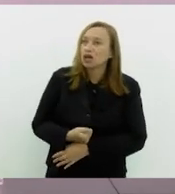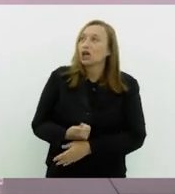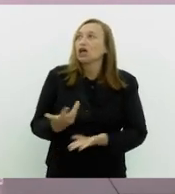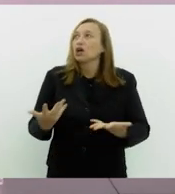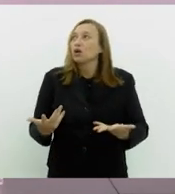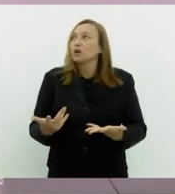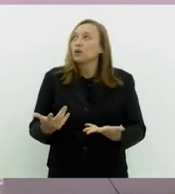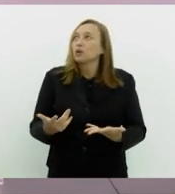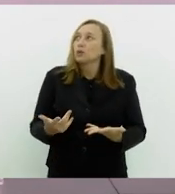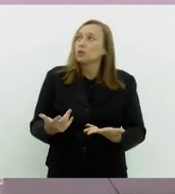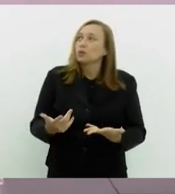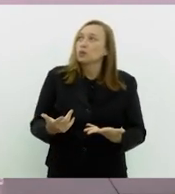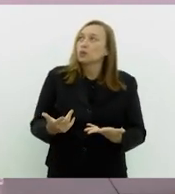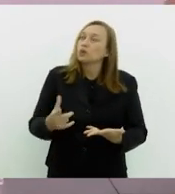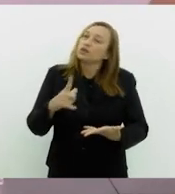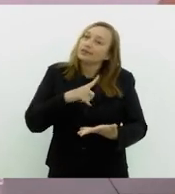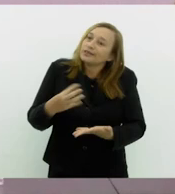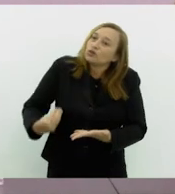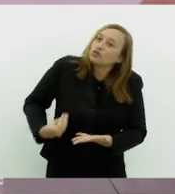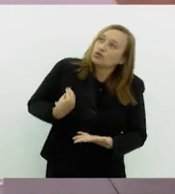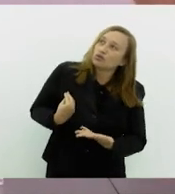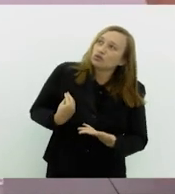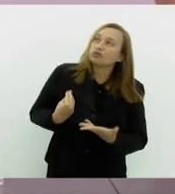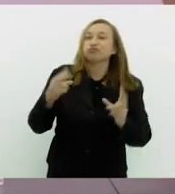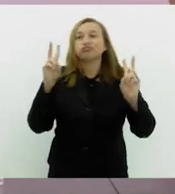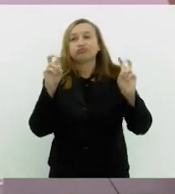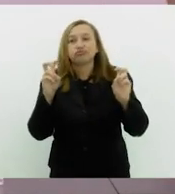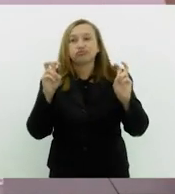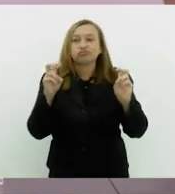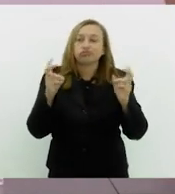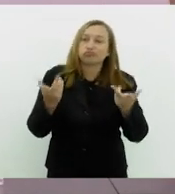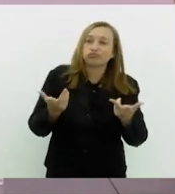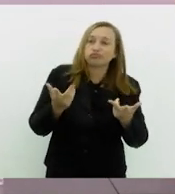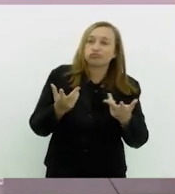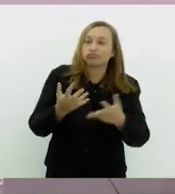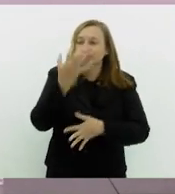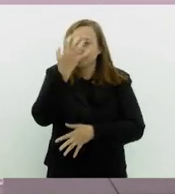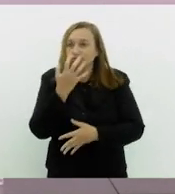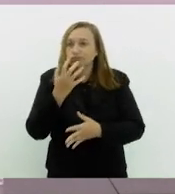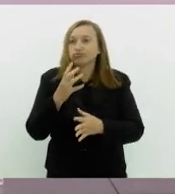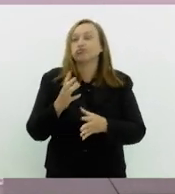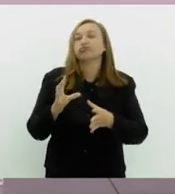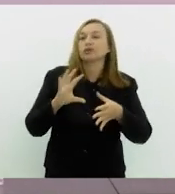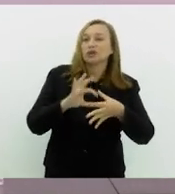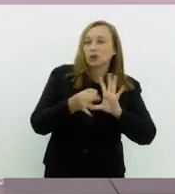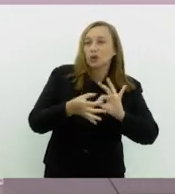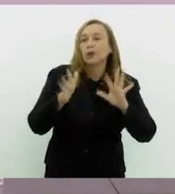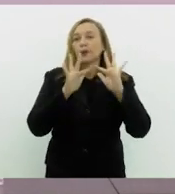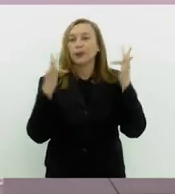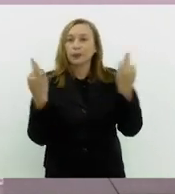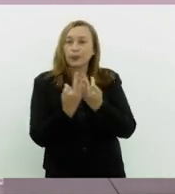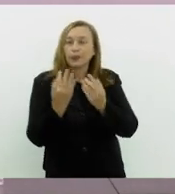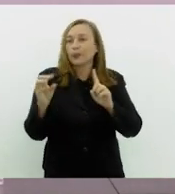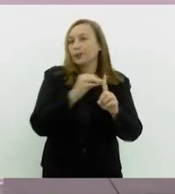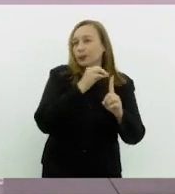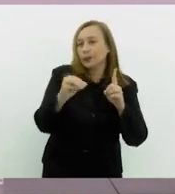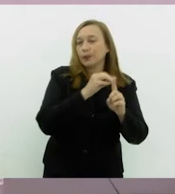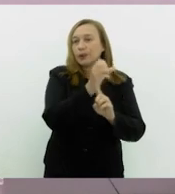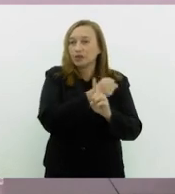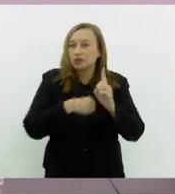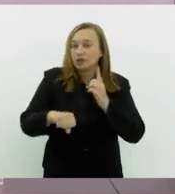suas vidas e as questões agravadas, né, em um contexto familiar de vulnerabilidade social,